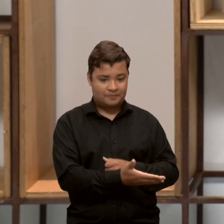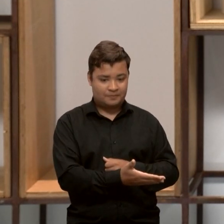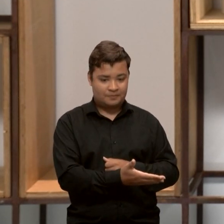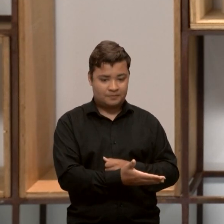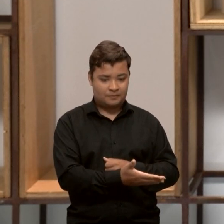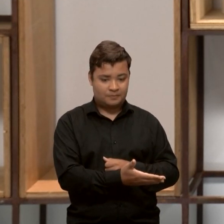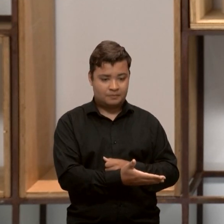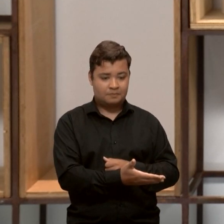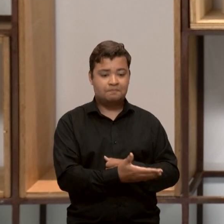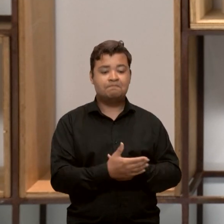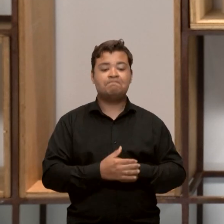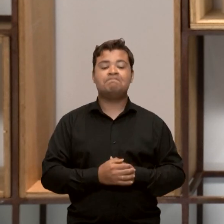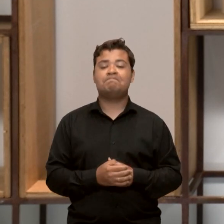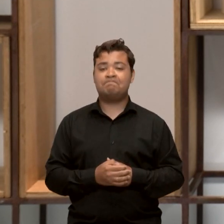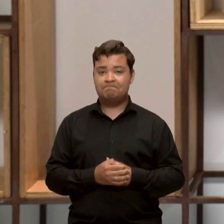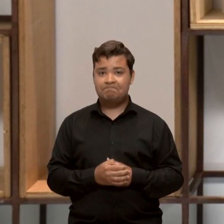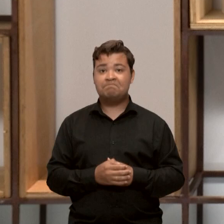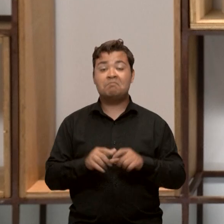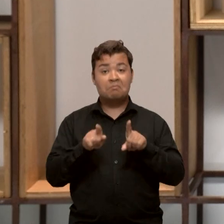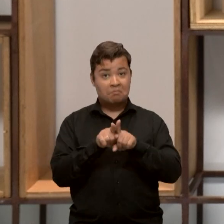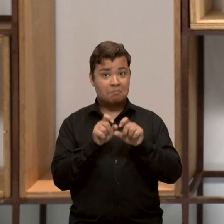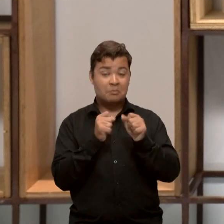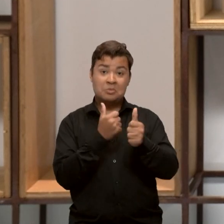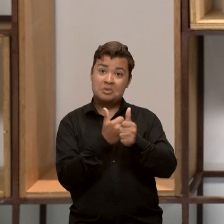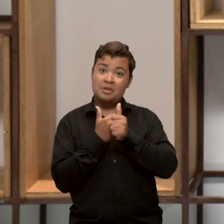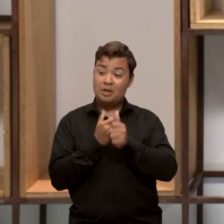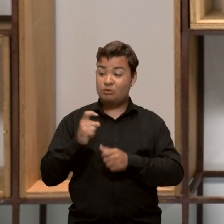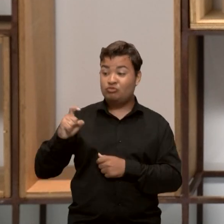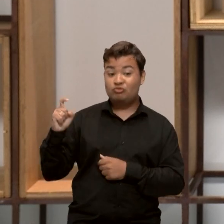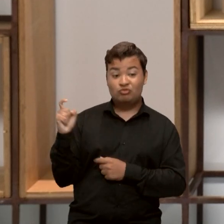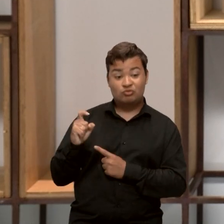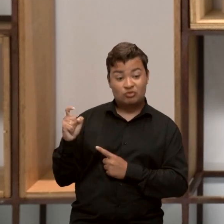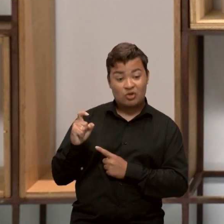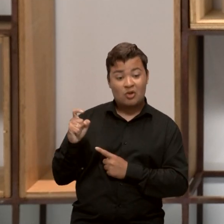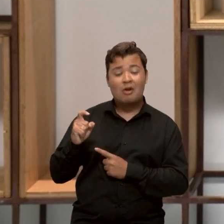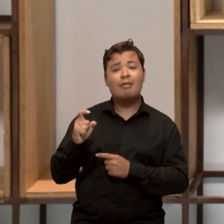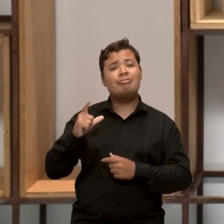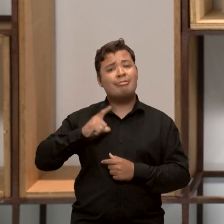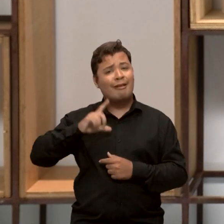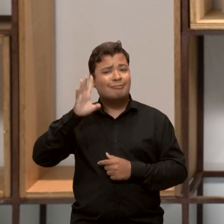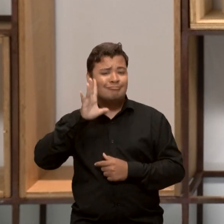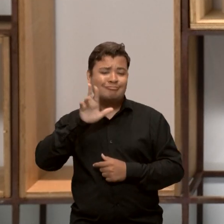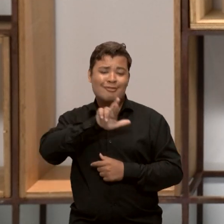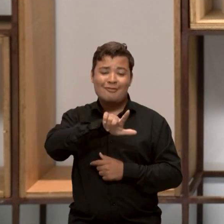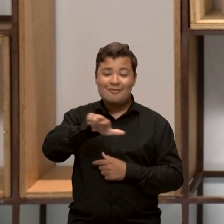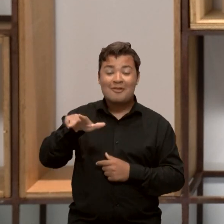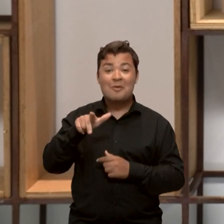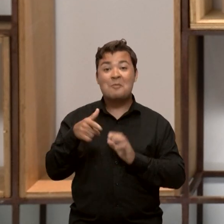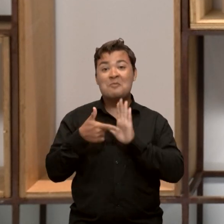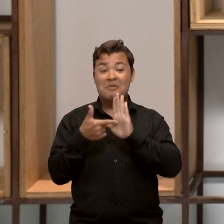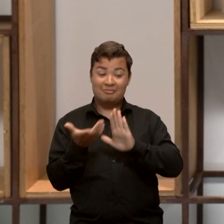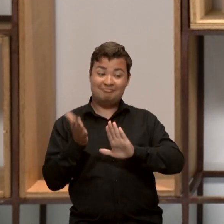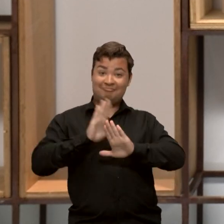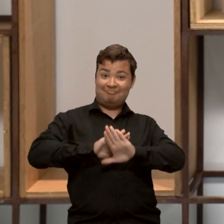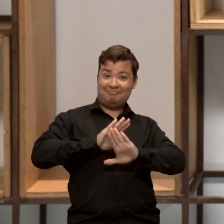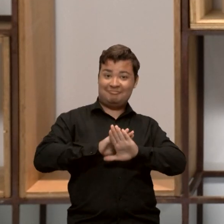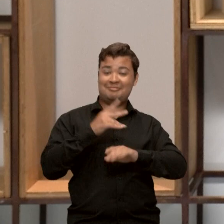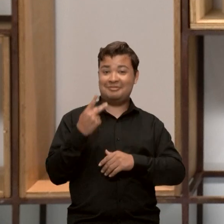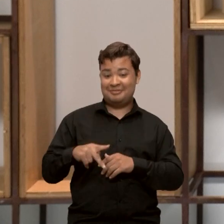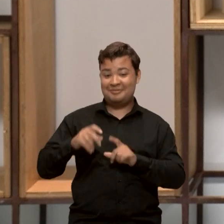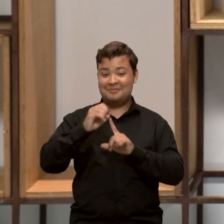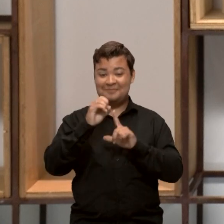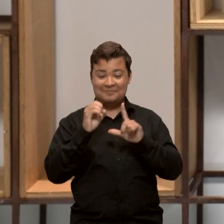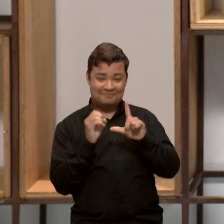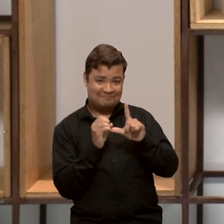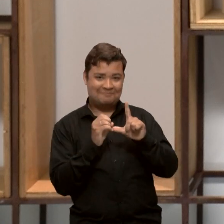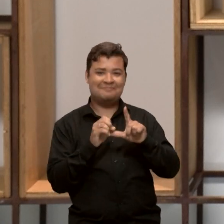629-9181-1406. Você também pode nos seguir no TikTok. Tem muita coisa legal lá, os bastidores da TV UFG, as trends